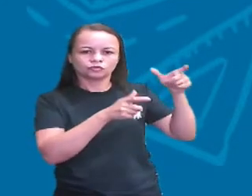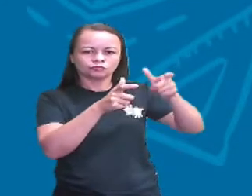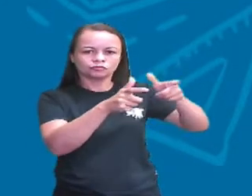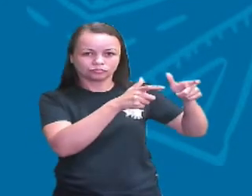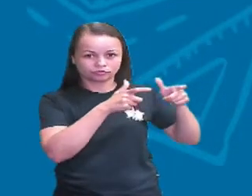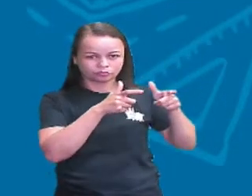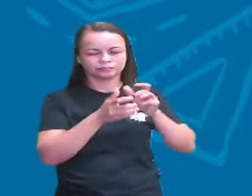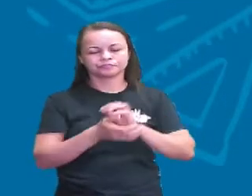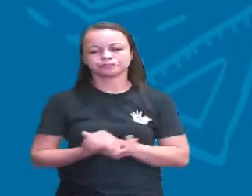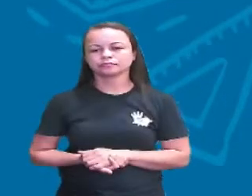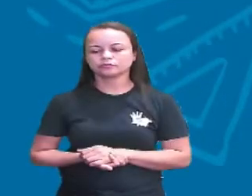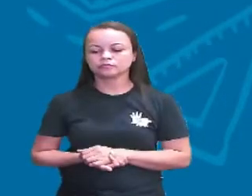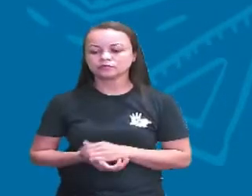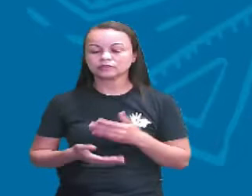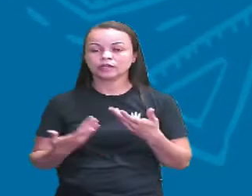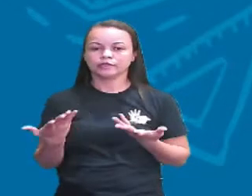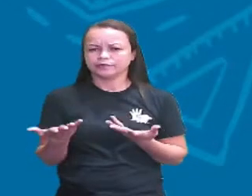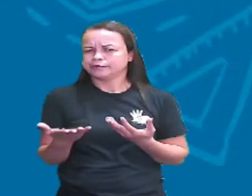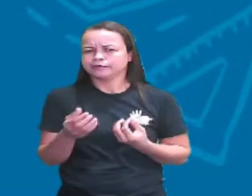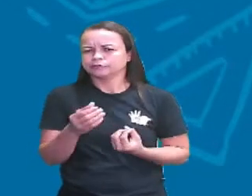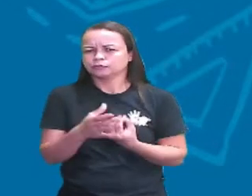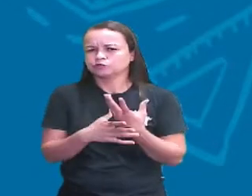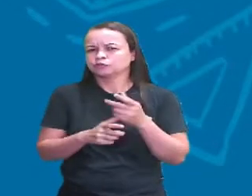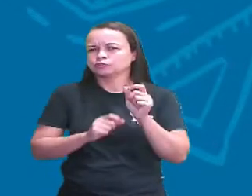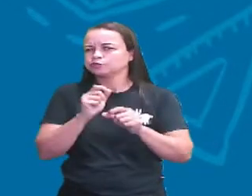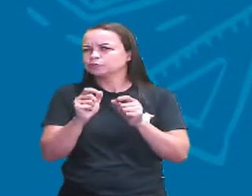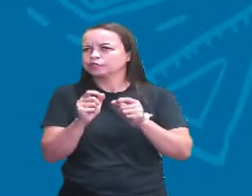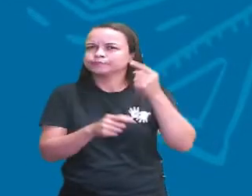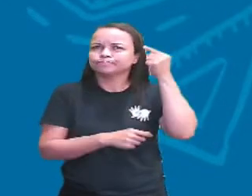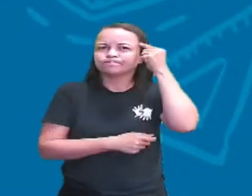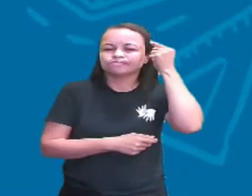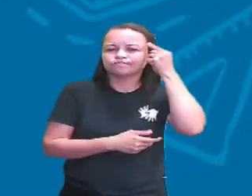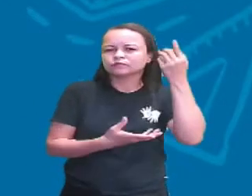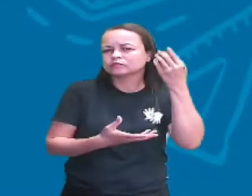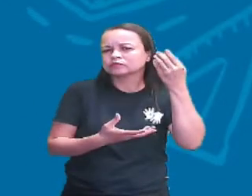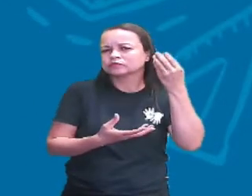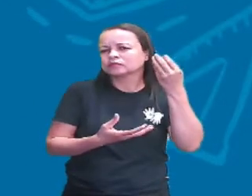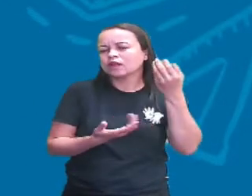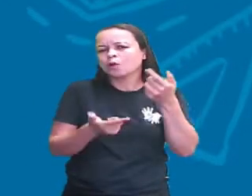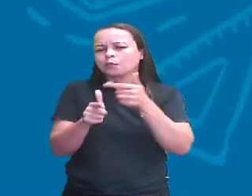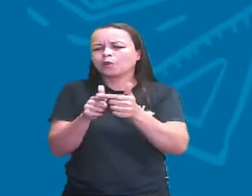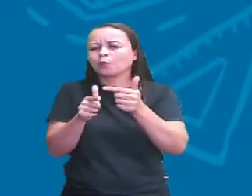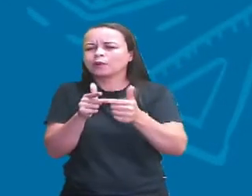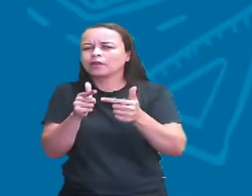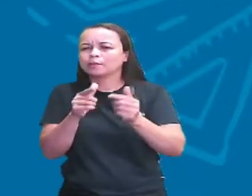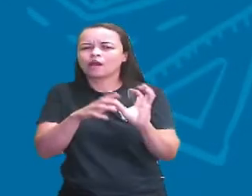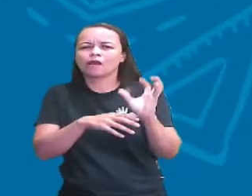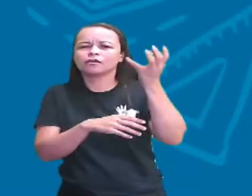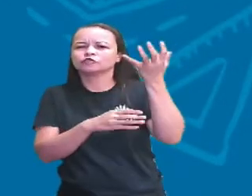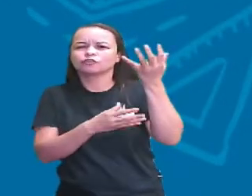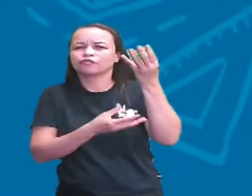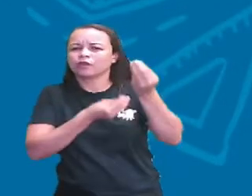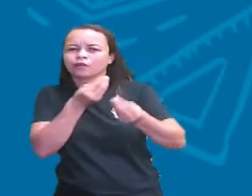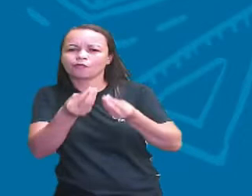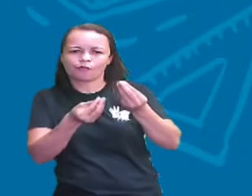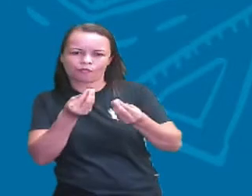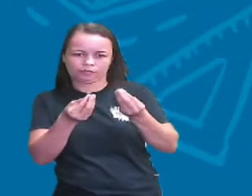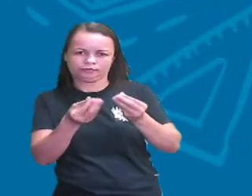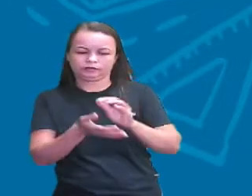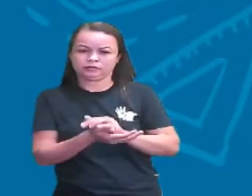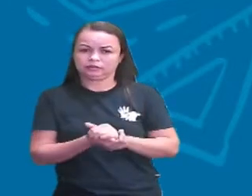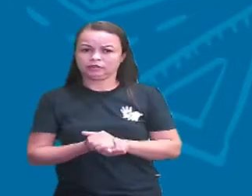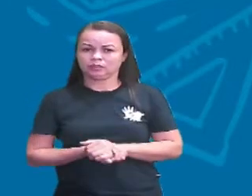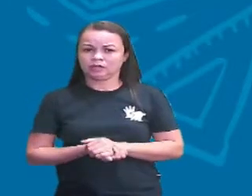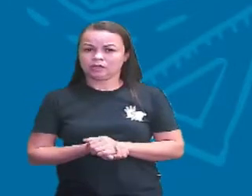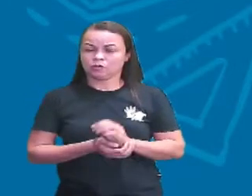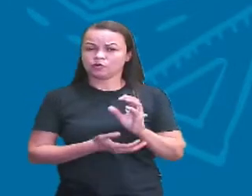E aí surge a questão: como é que aqueles problemas seriam resolvidos pelos países? Como é que eles iriam conseguir